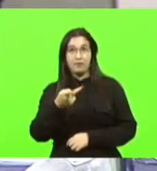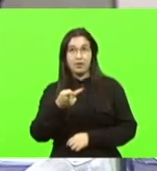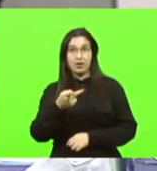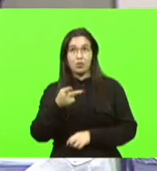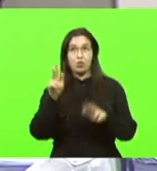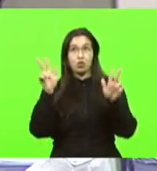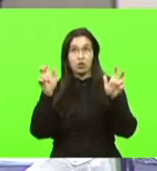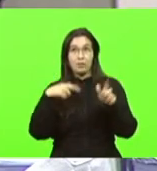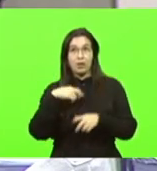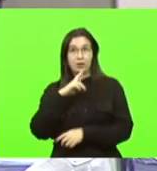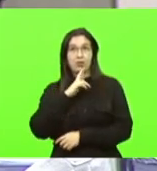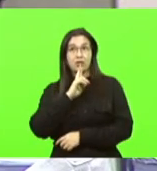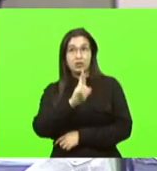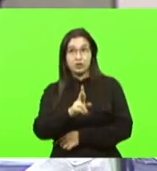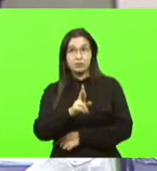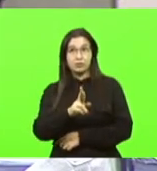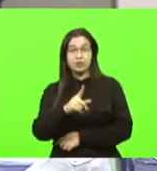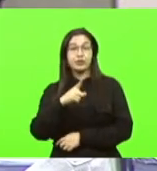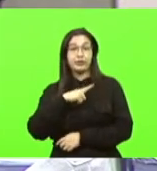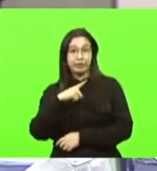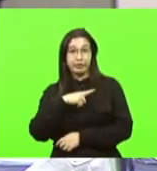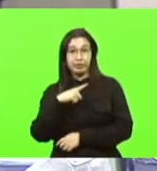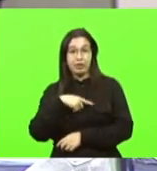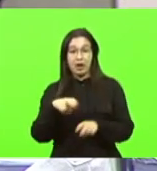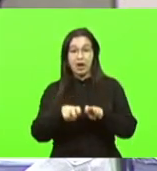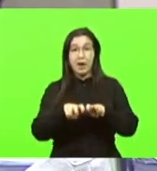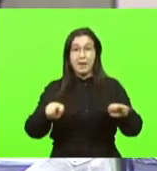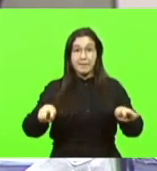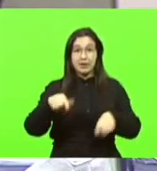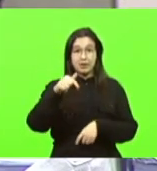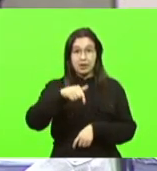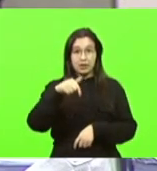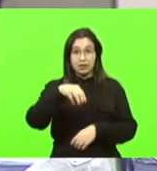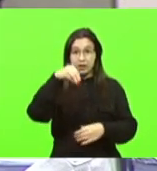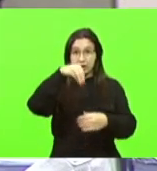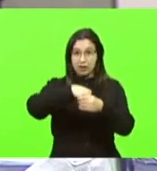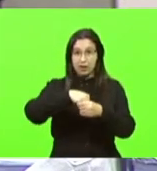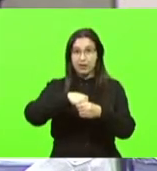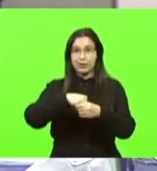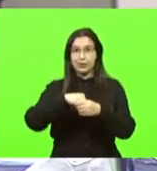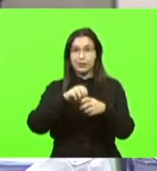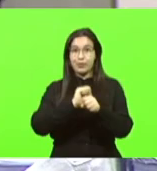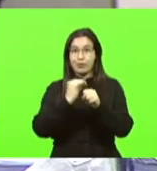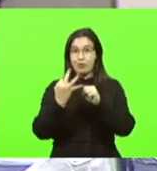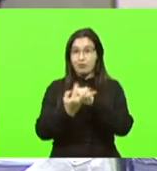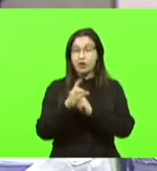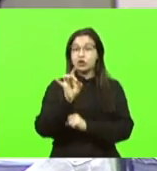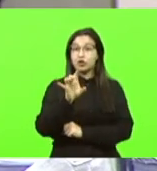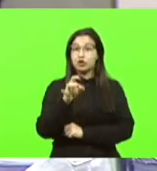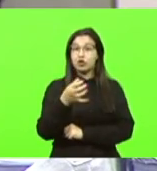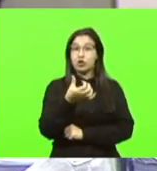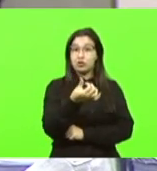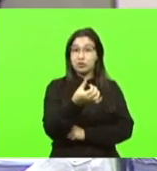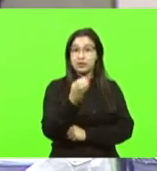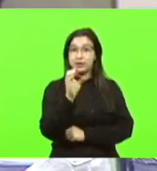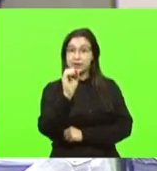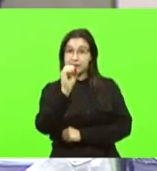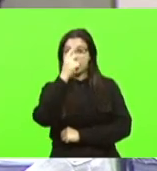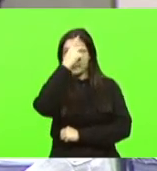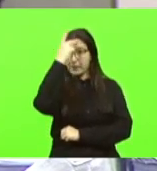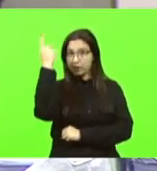fala e eu respondo a vossa excelência' nós temos uma determinação da mesa que o ambiente interno em virtude do convide somente 60 pessoas